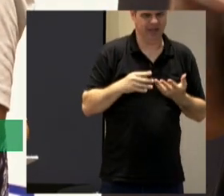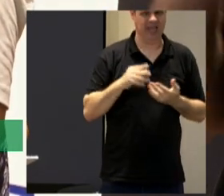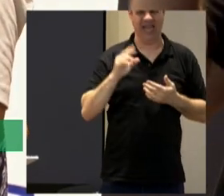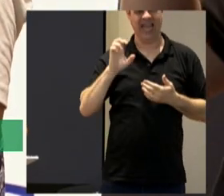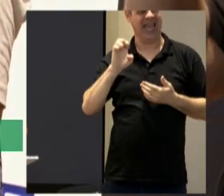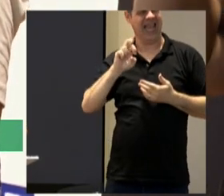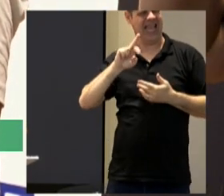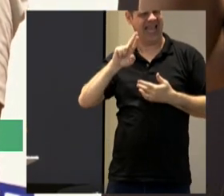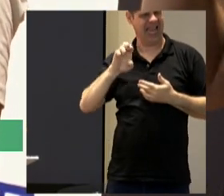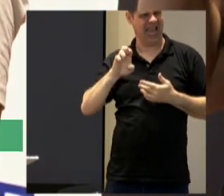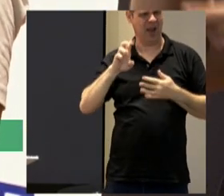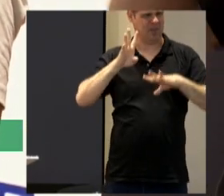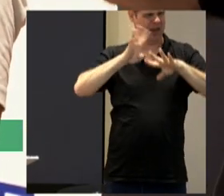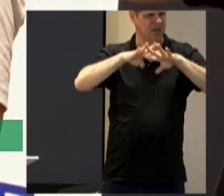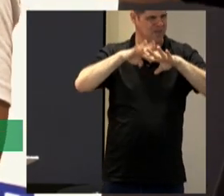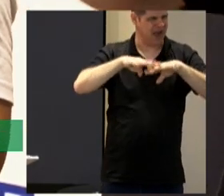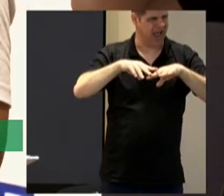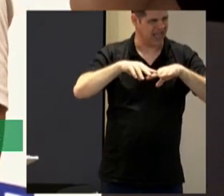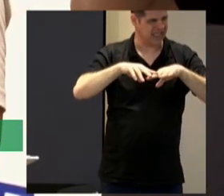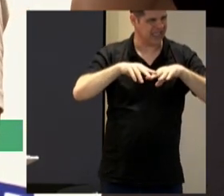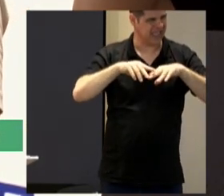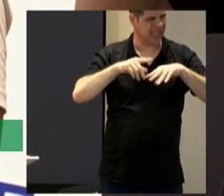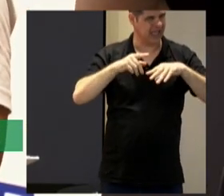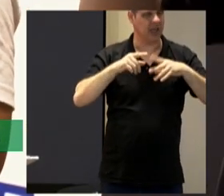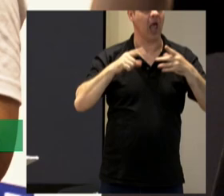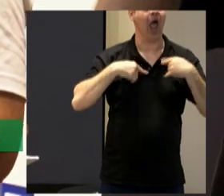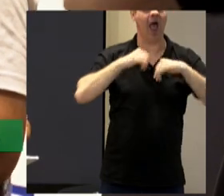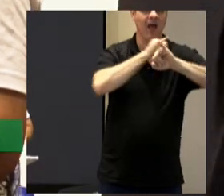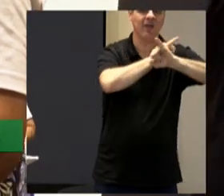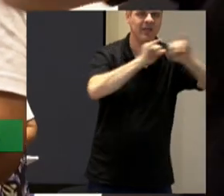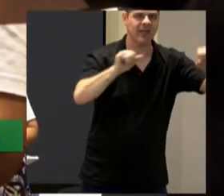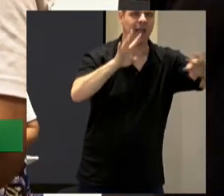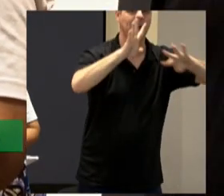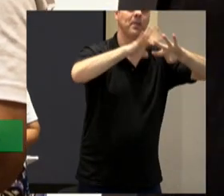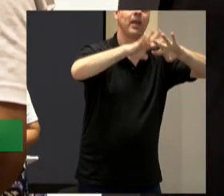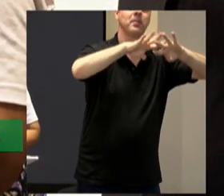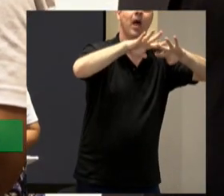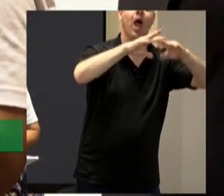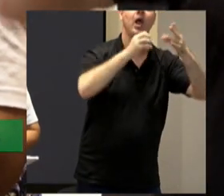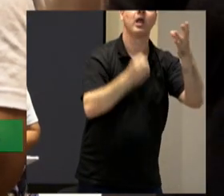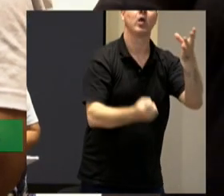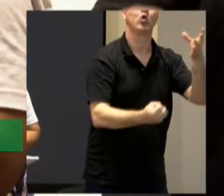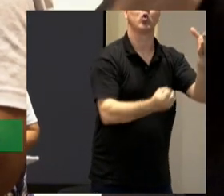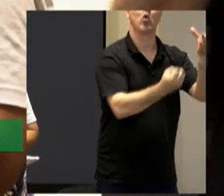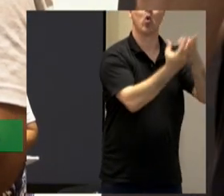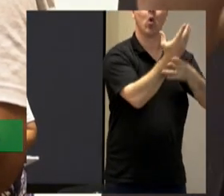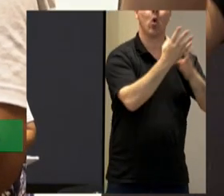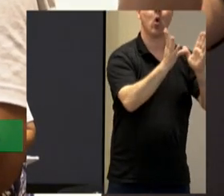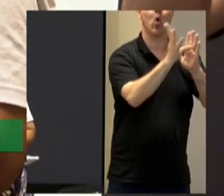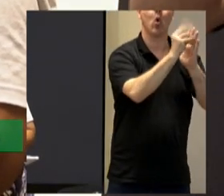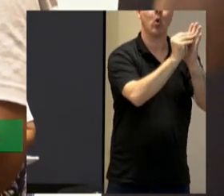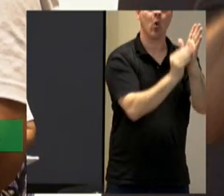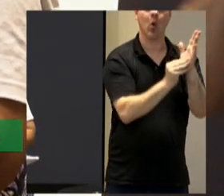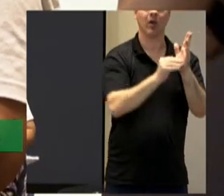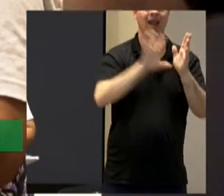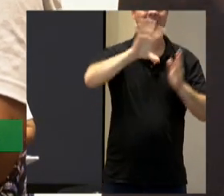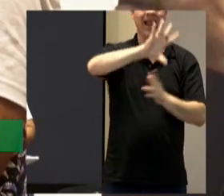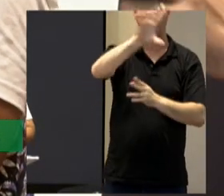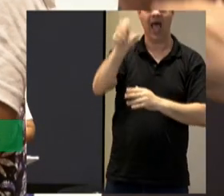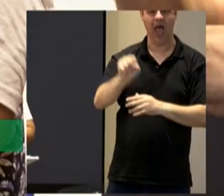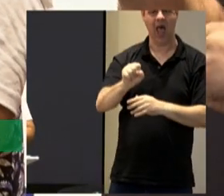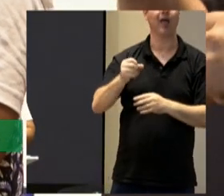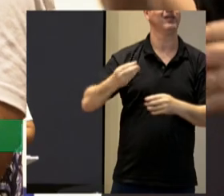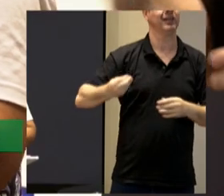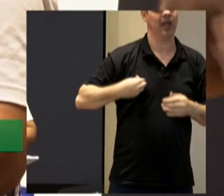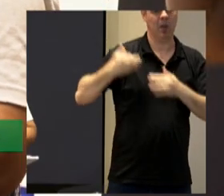ERER. E aí eu começo a contar a história da matemática, a origem da matemática, trazendo os conteúdos africanos, e aí a